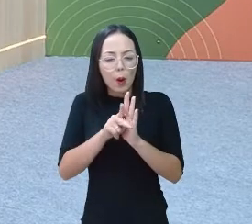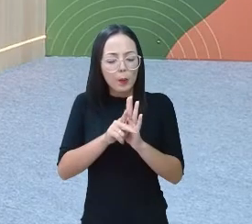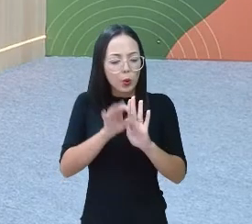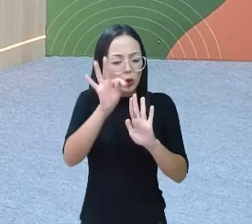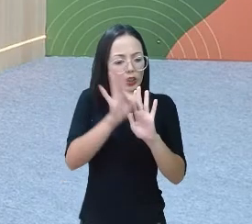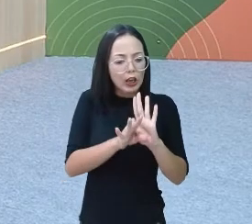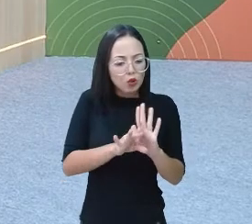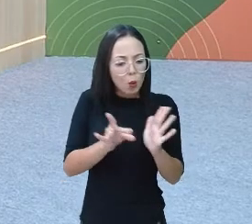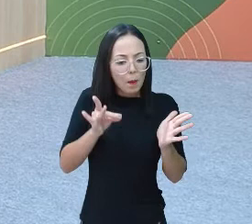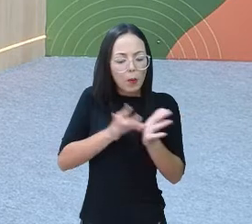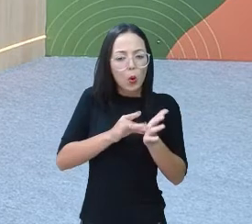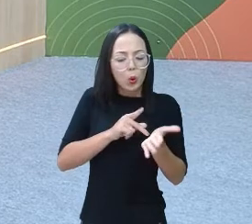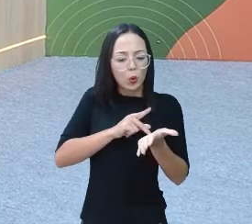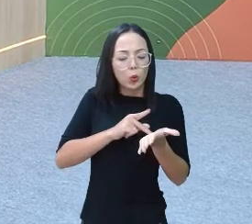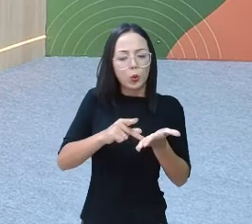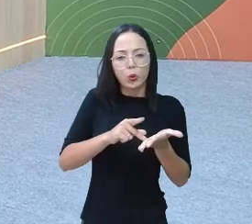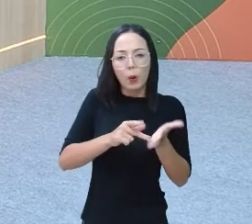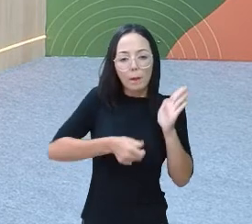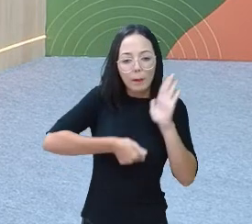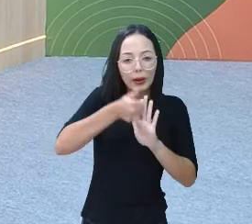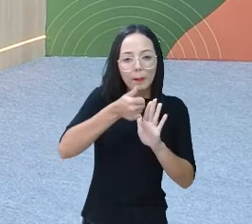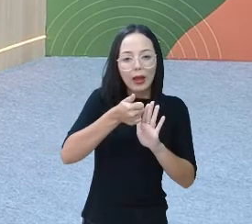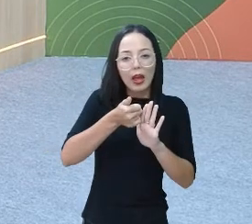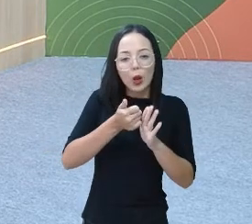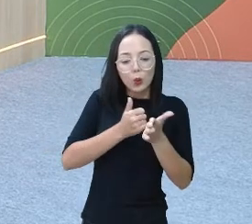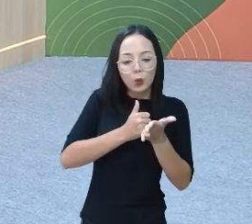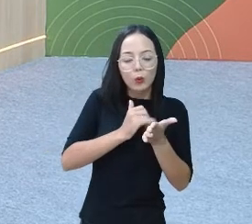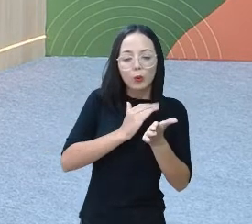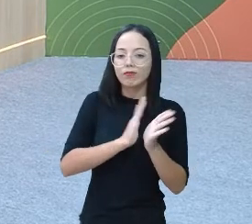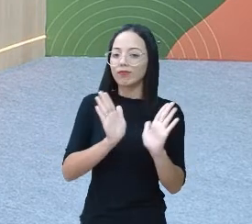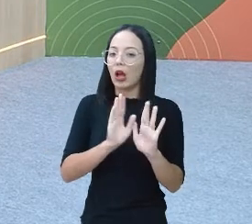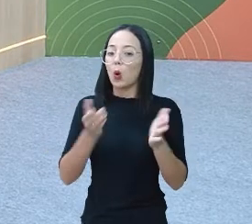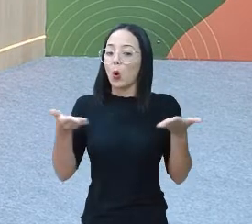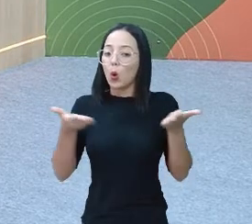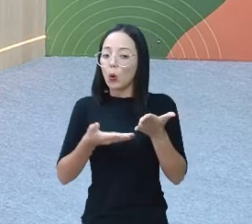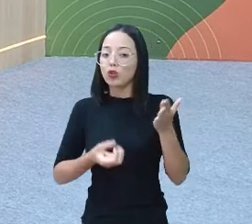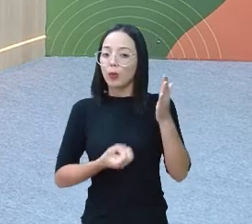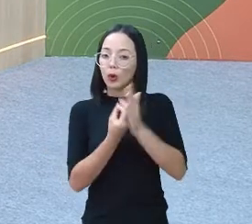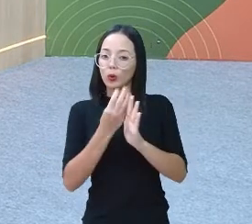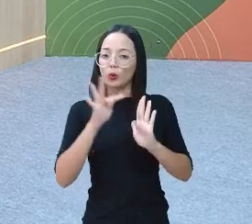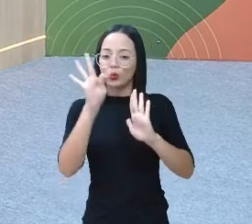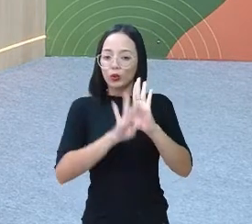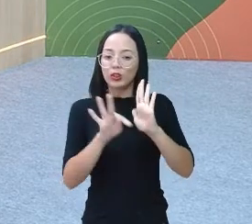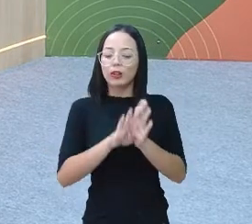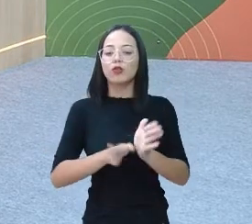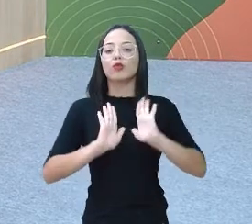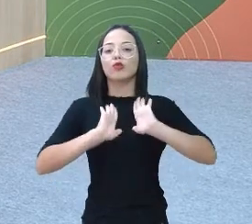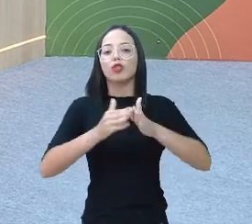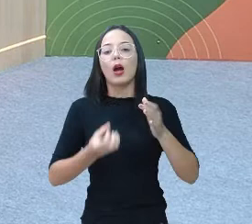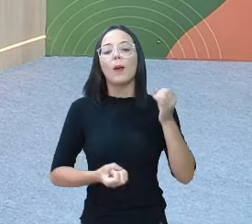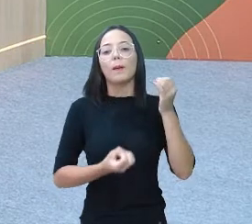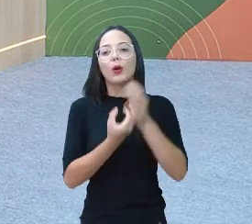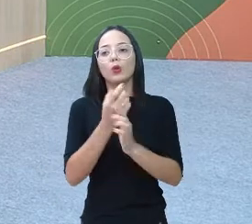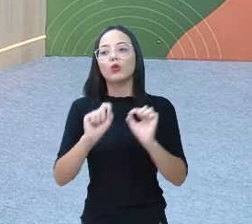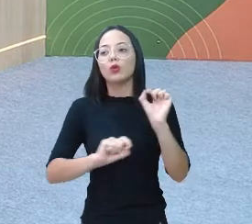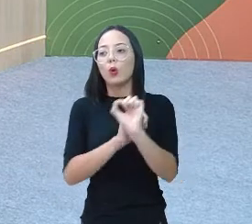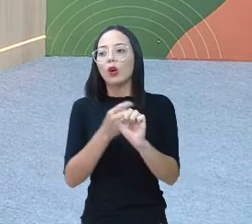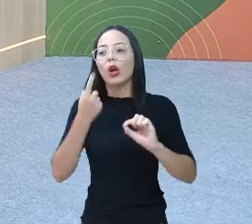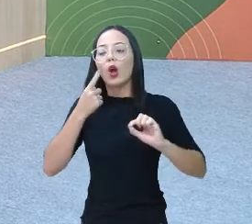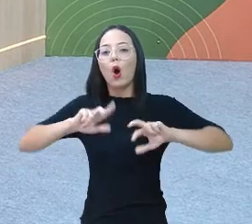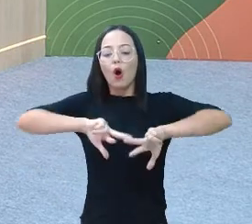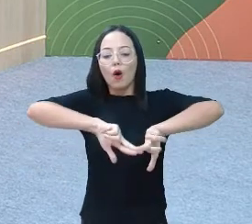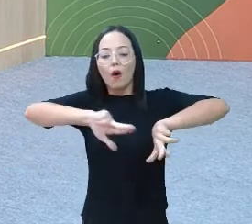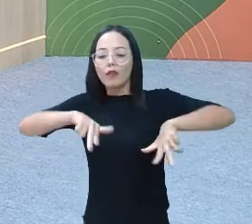ele é o primeiro, né? Hoje, quando a gente produz um texto, a gente já produz esse texto com uma série de